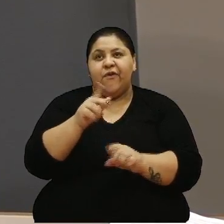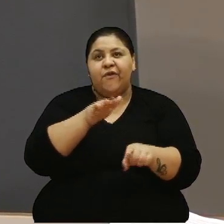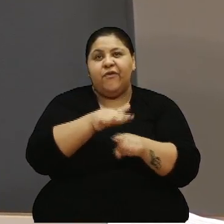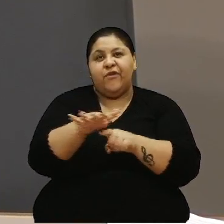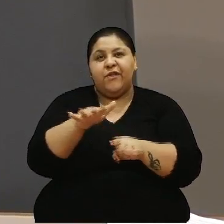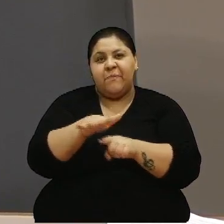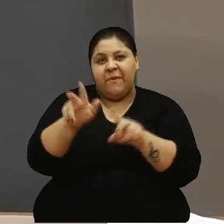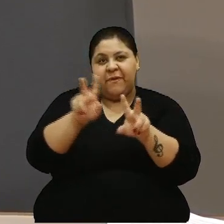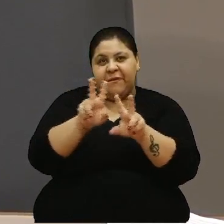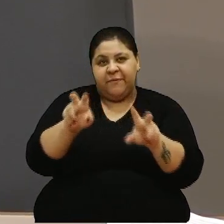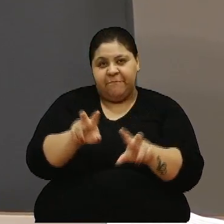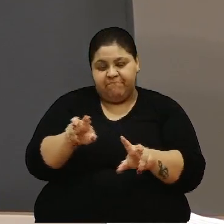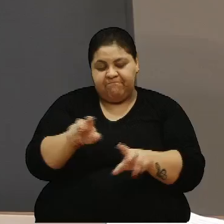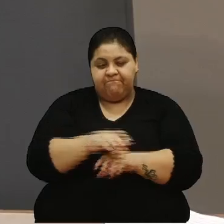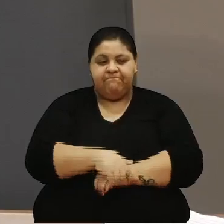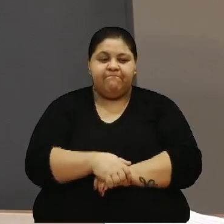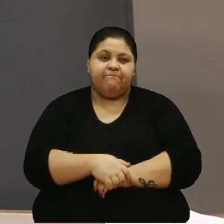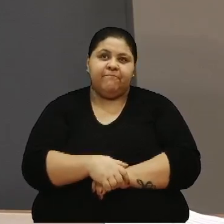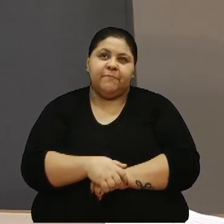pautas.